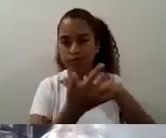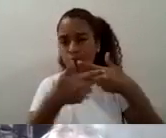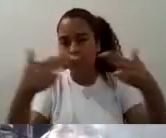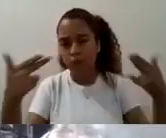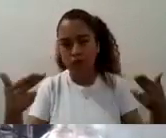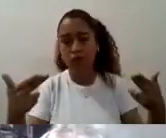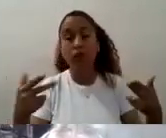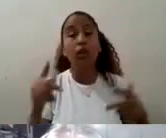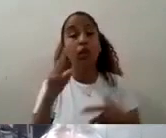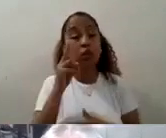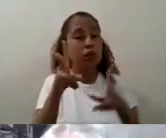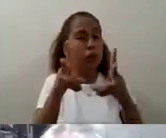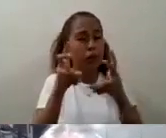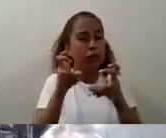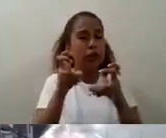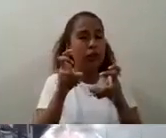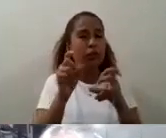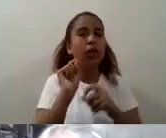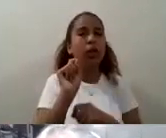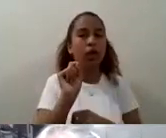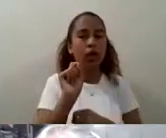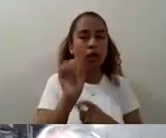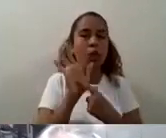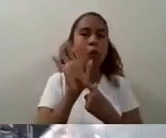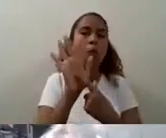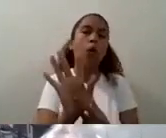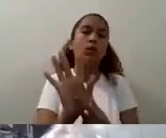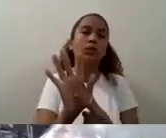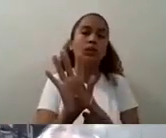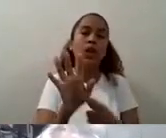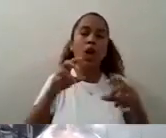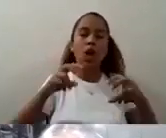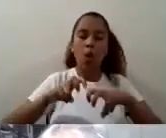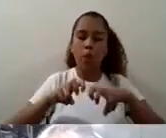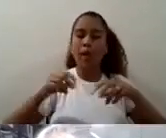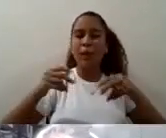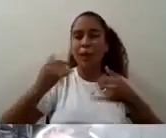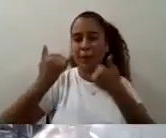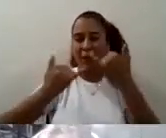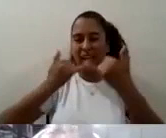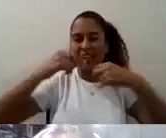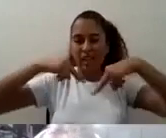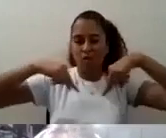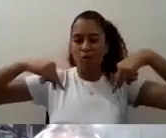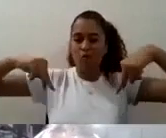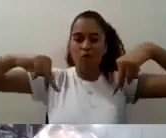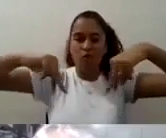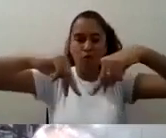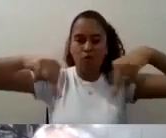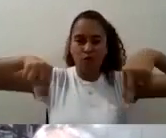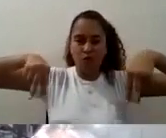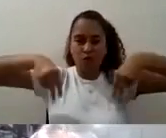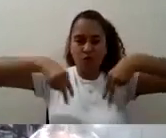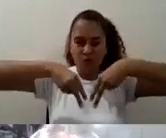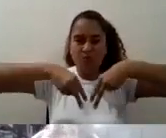que esse cartaz representa uma ciranda da unidade na diversidade, uma